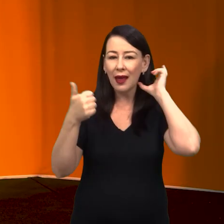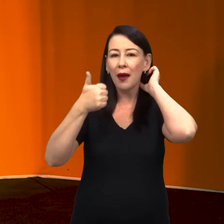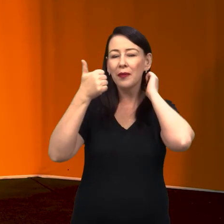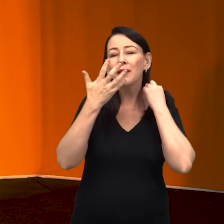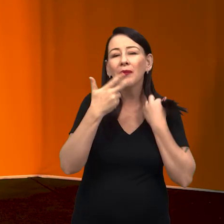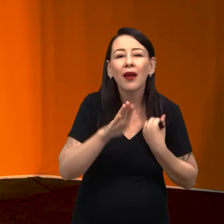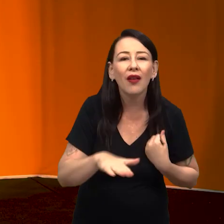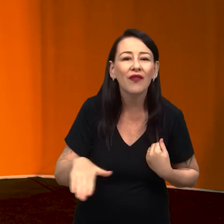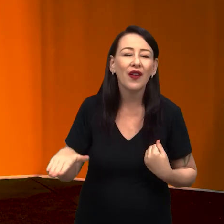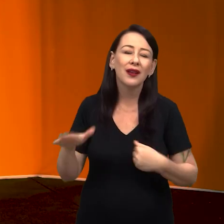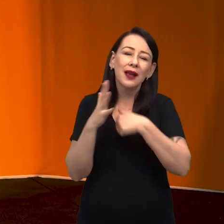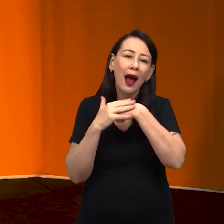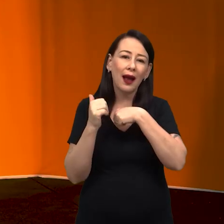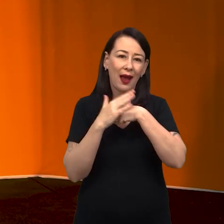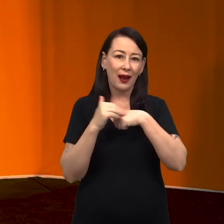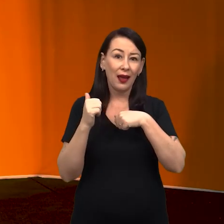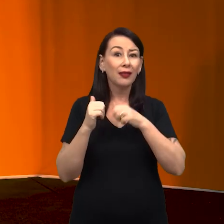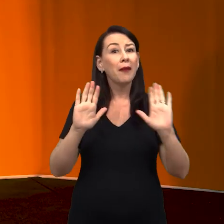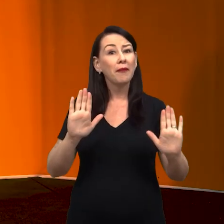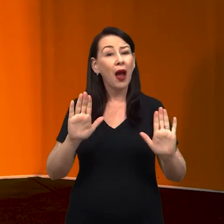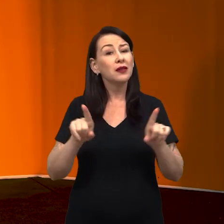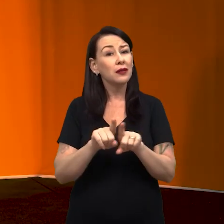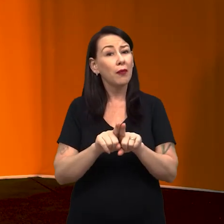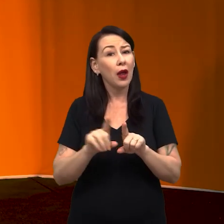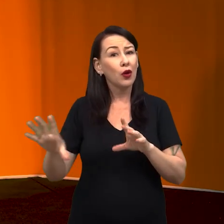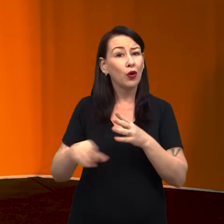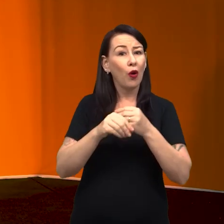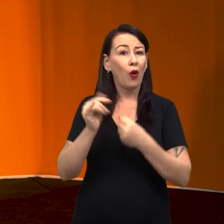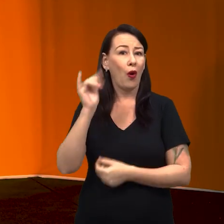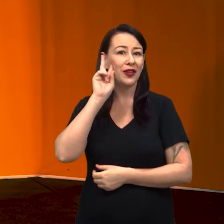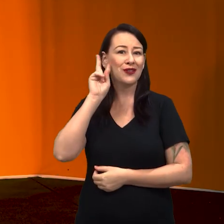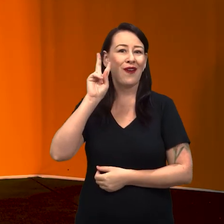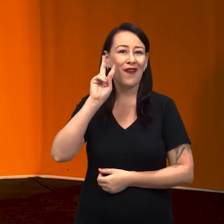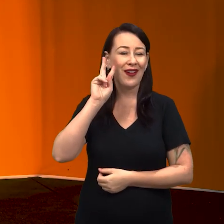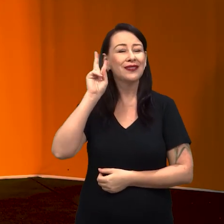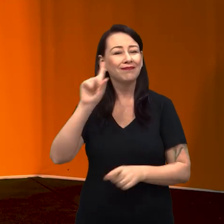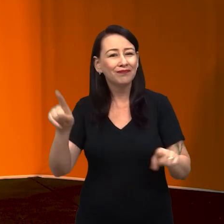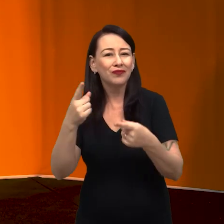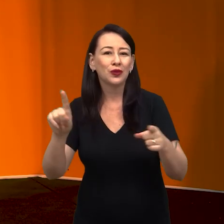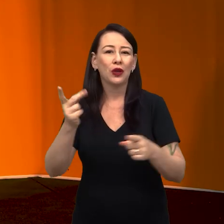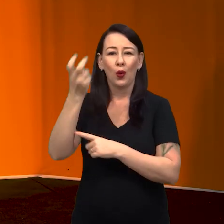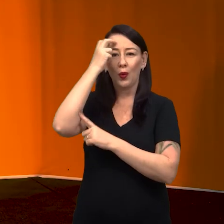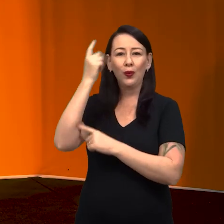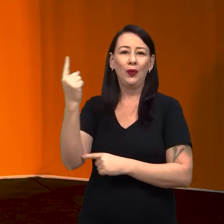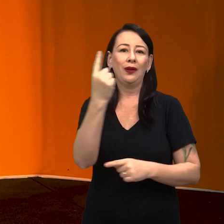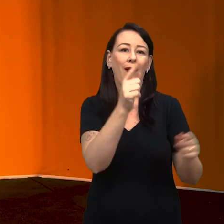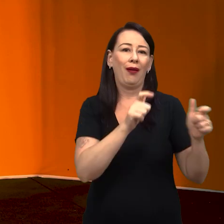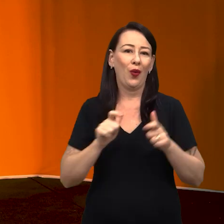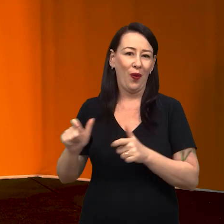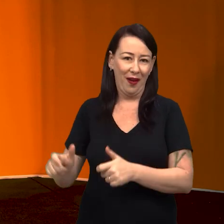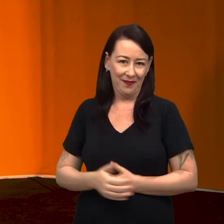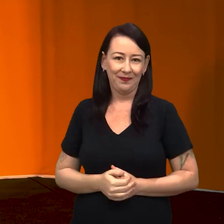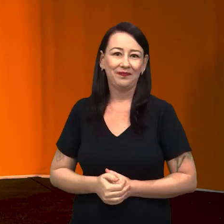primeira infância, que acalenta, mas também que conta a história, né, da música e da cultura de